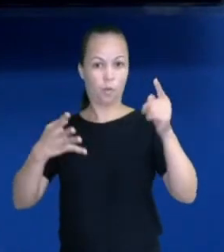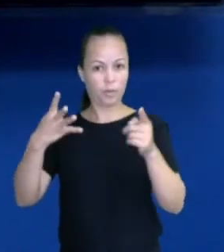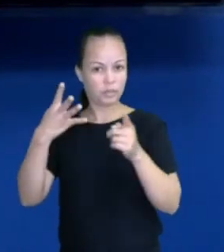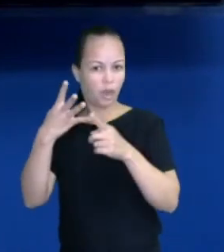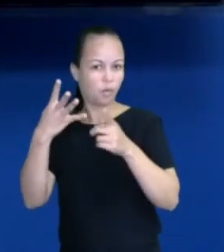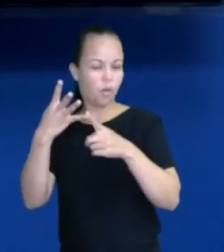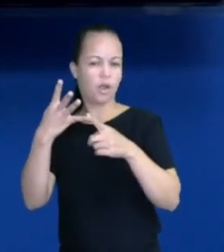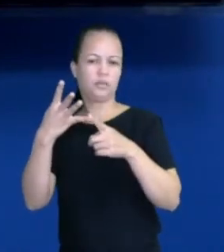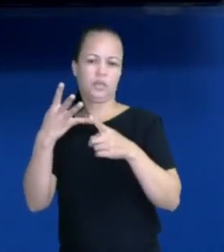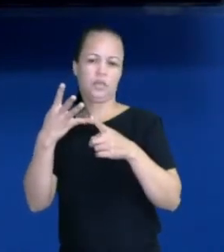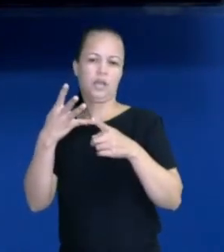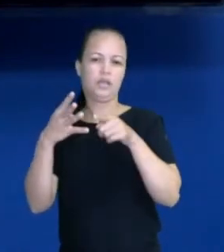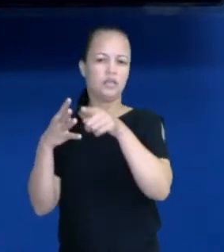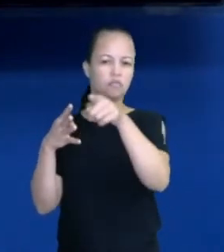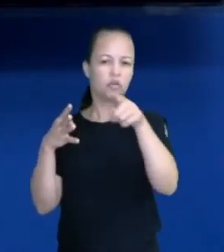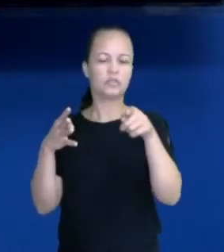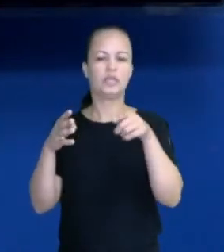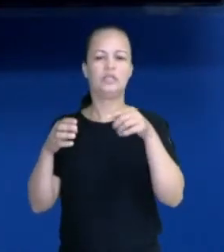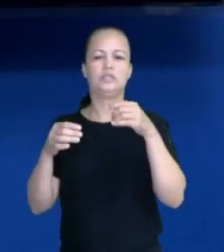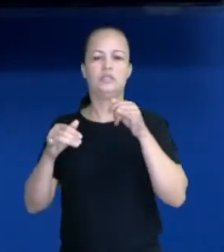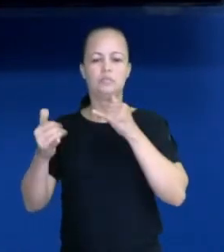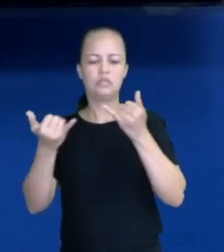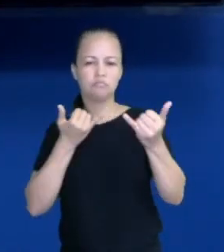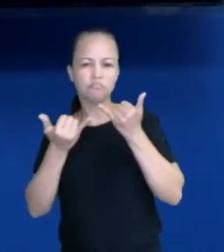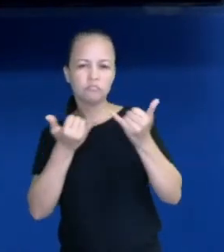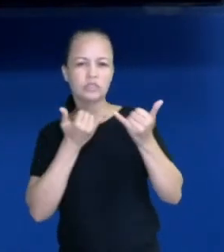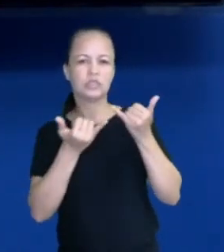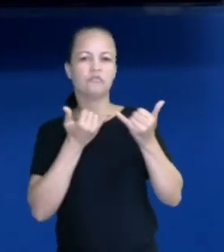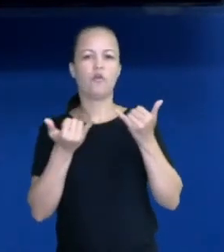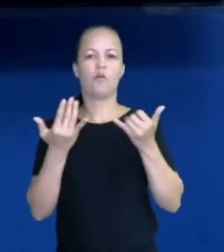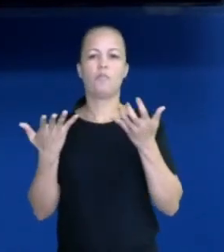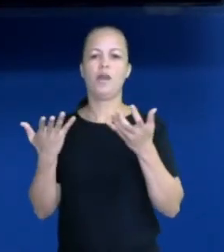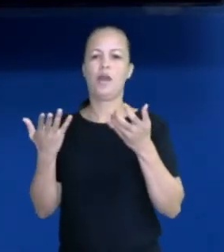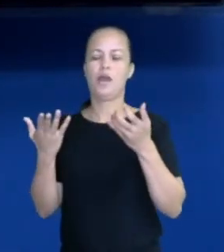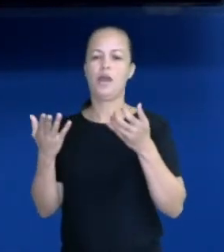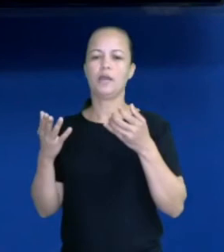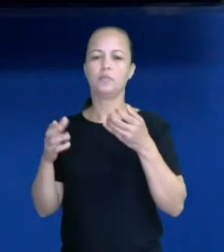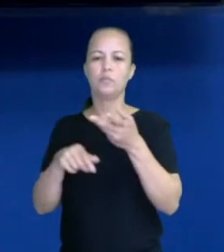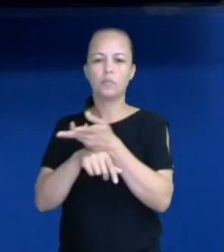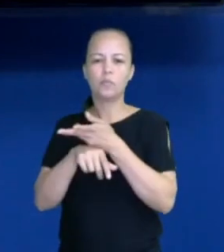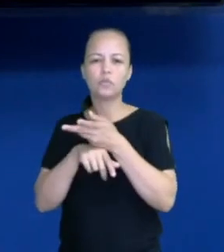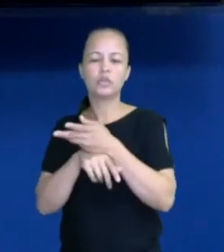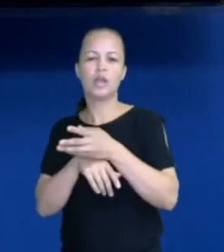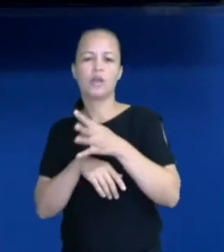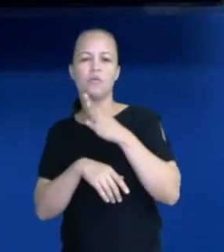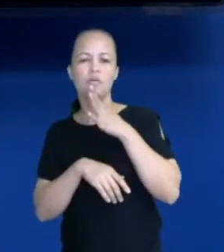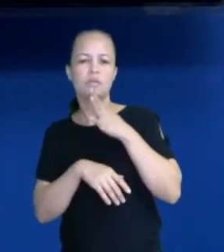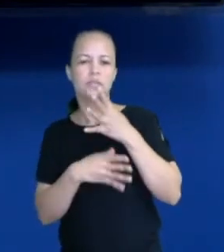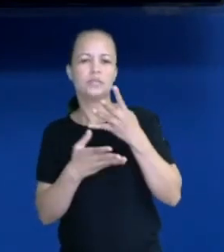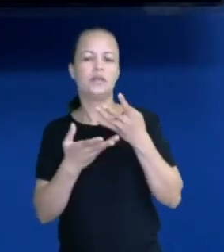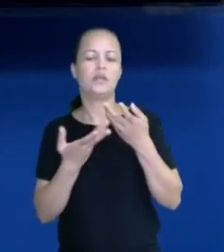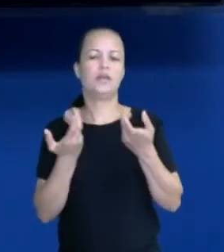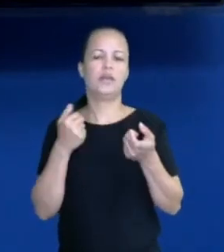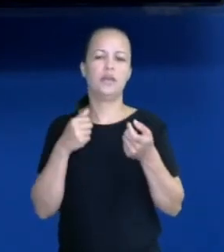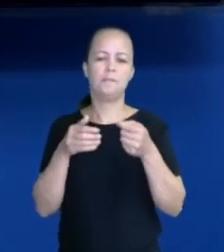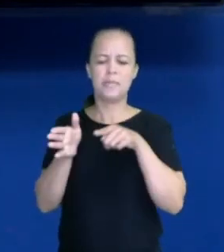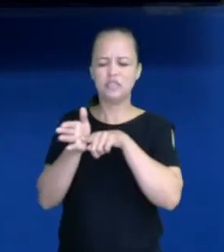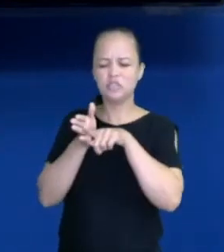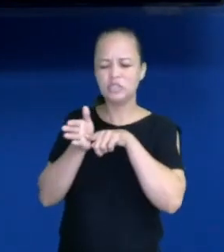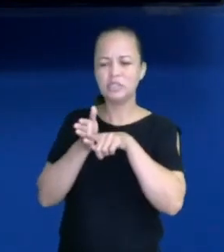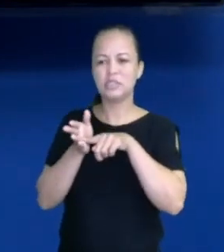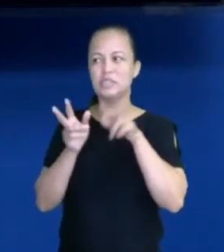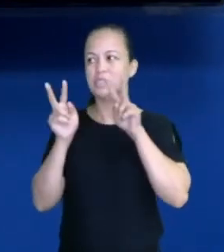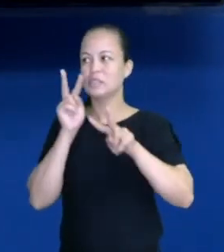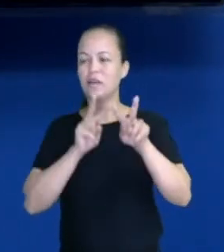você procurar sempre se informar, é você buscar sempre conhecimento. Então, pesquisa, vê